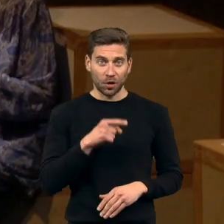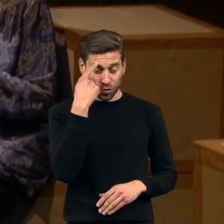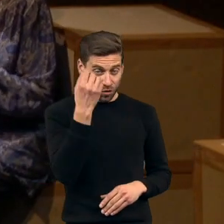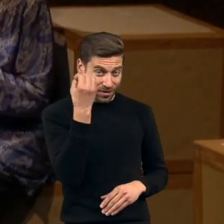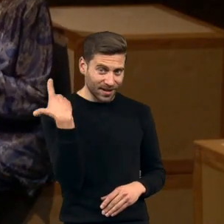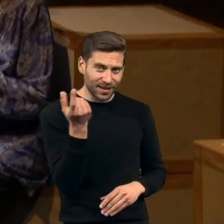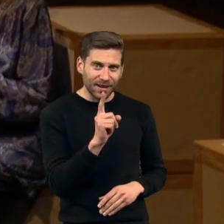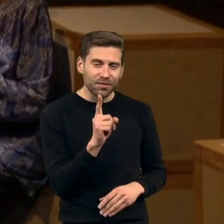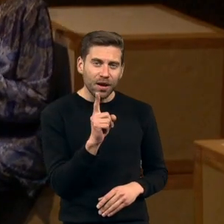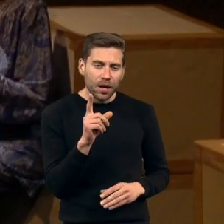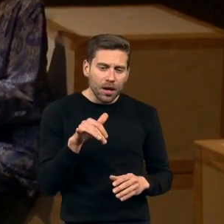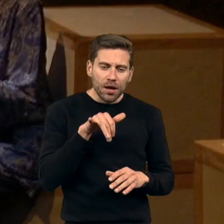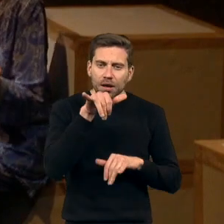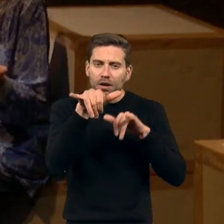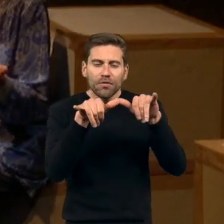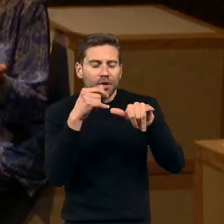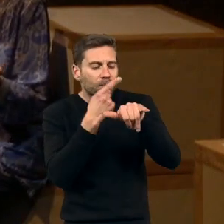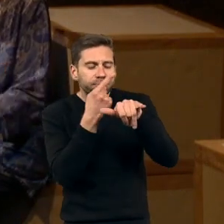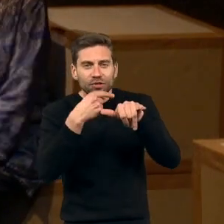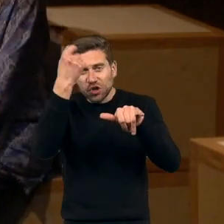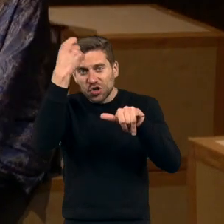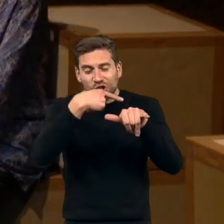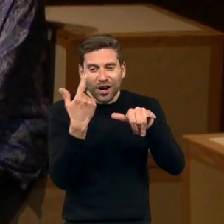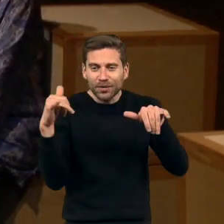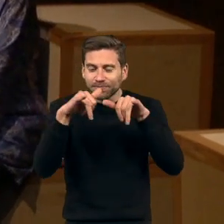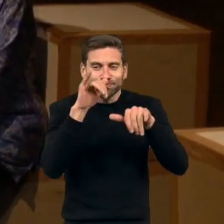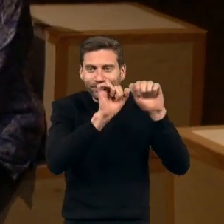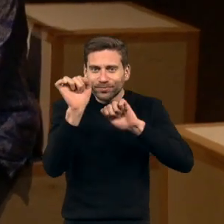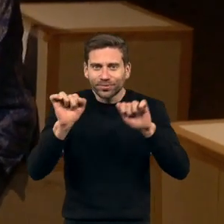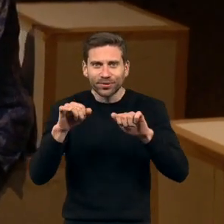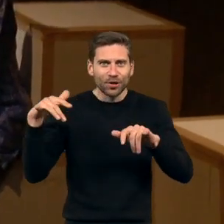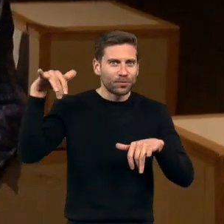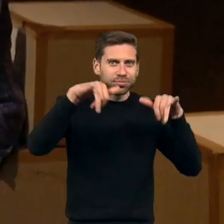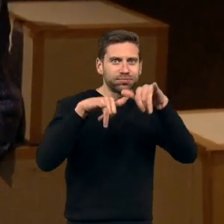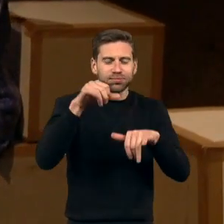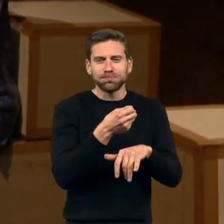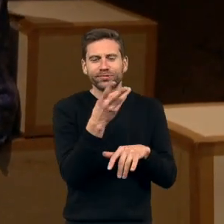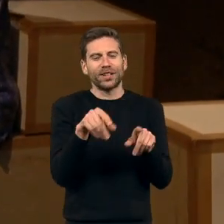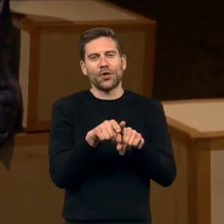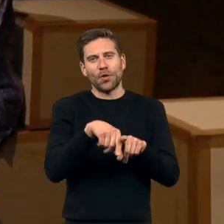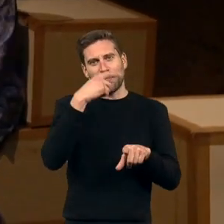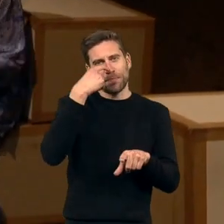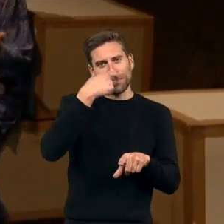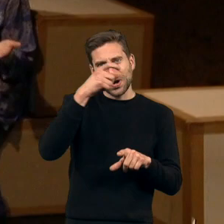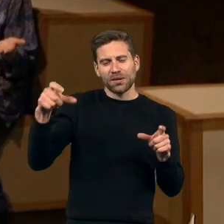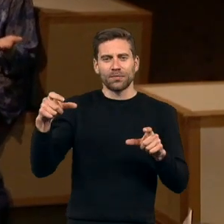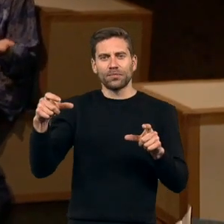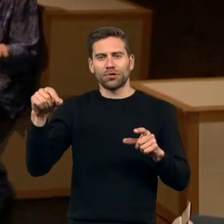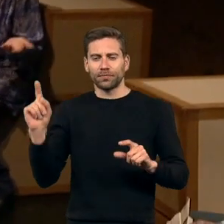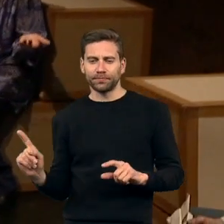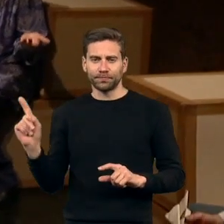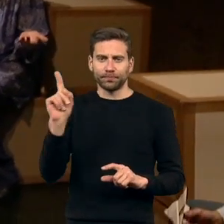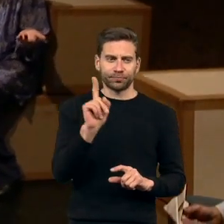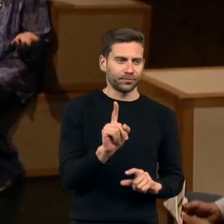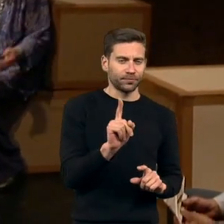esqueças, cada avião contém uma história. Os aviões são como as pessoas. Partem de um lado